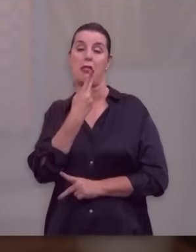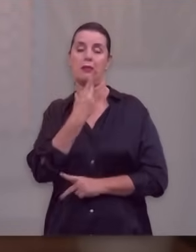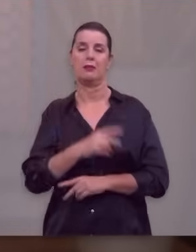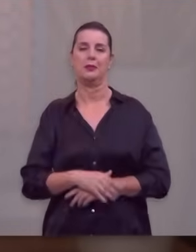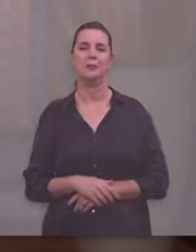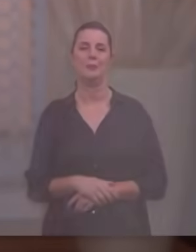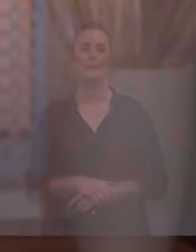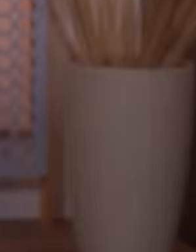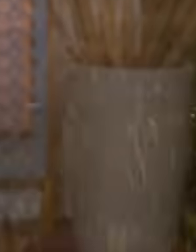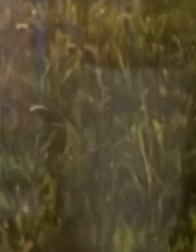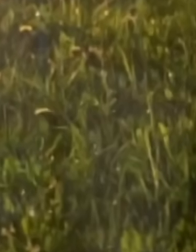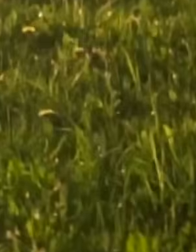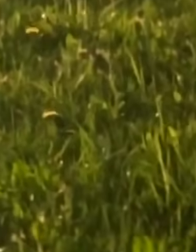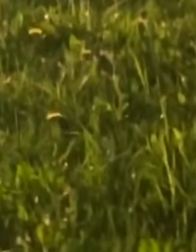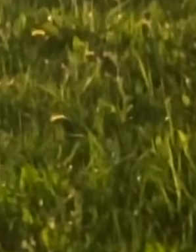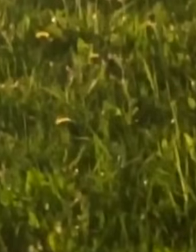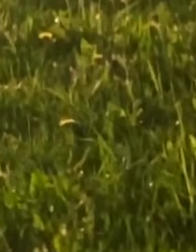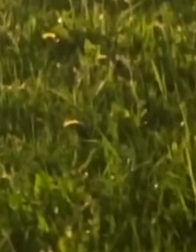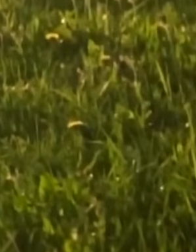grandes Dias